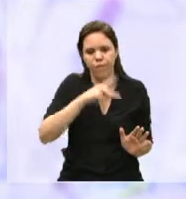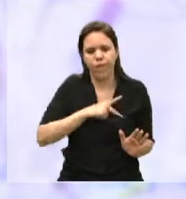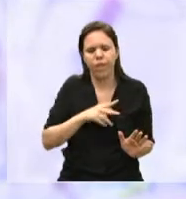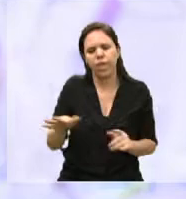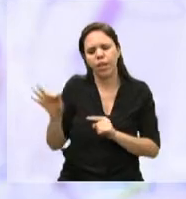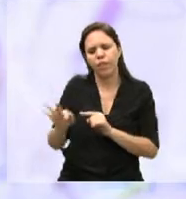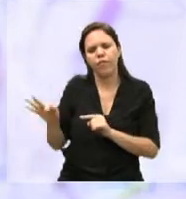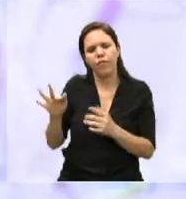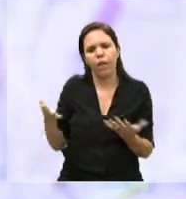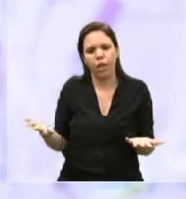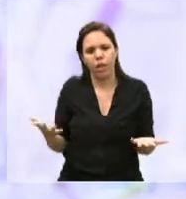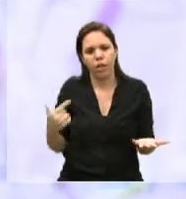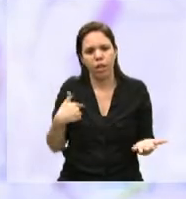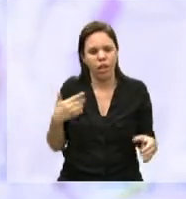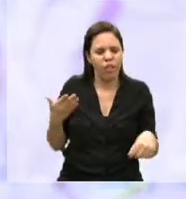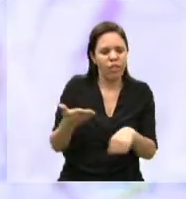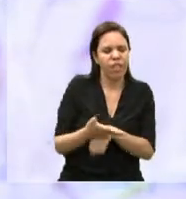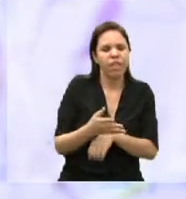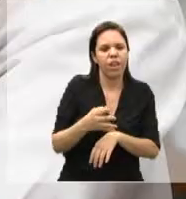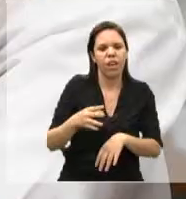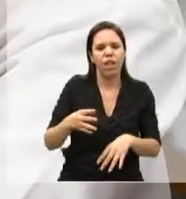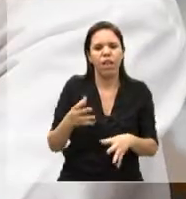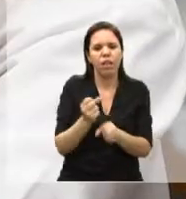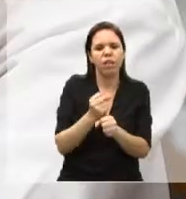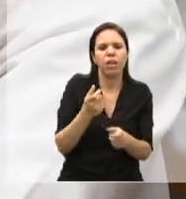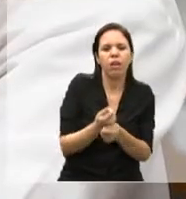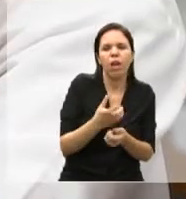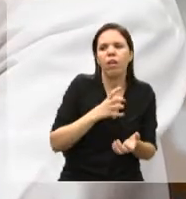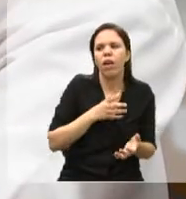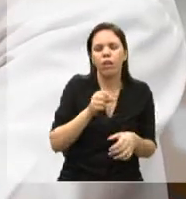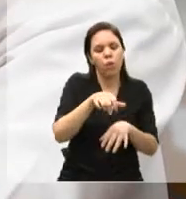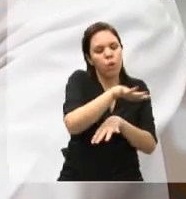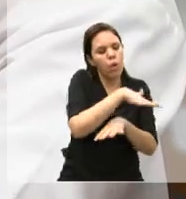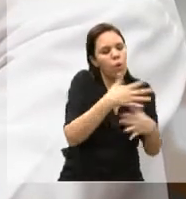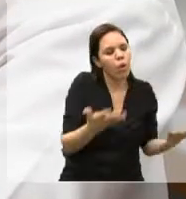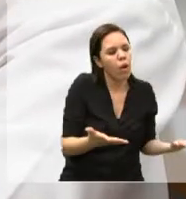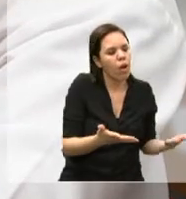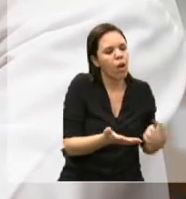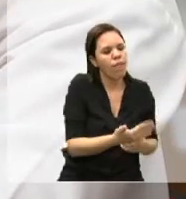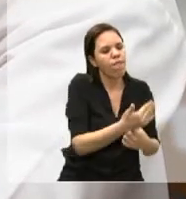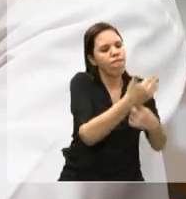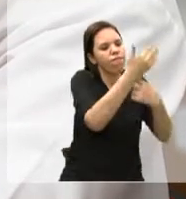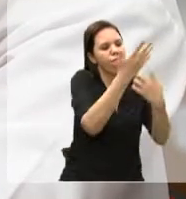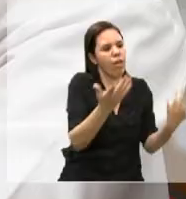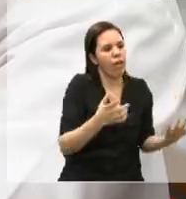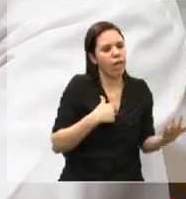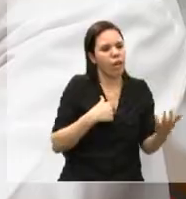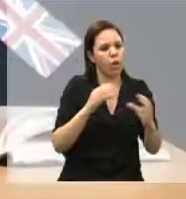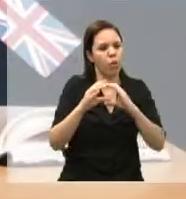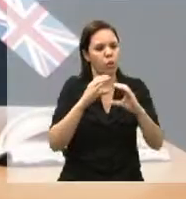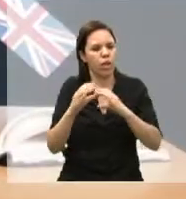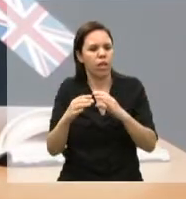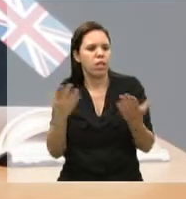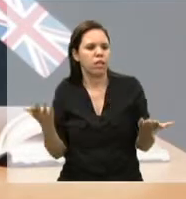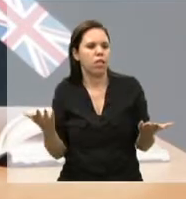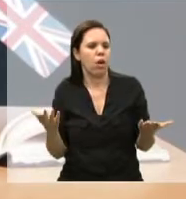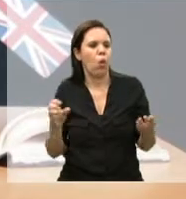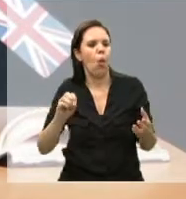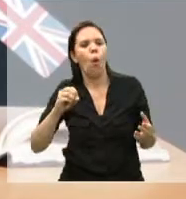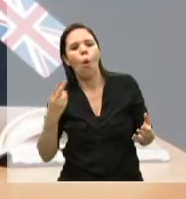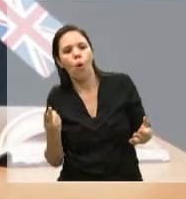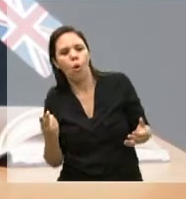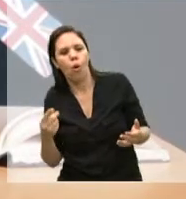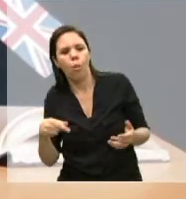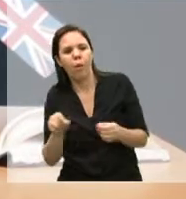fala, pô, eu entrei em exatas, que áreas que eu quero seguir? Pô, eu quero ir para nanotecnologia, eu quero ir para telecomunicações, eu quero ir